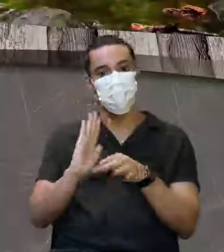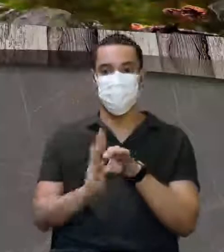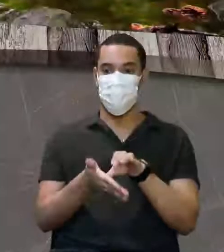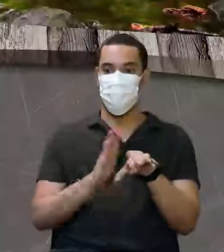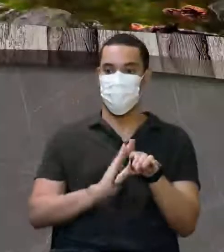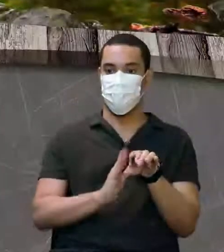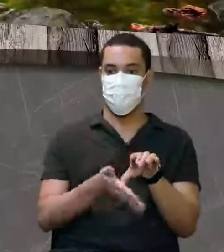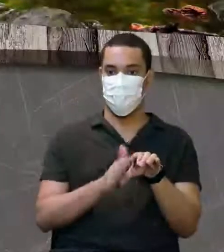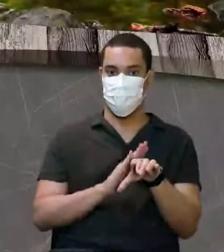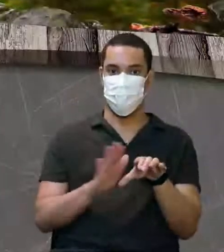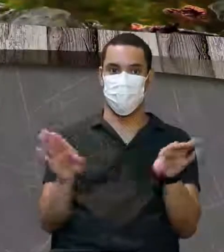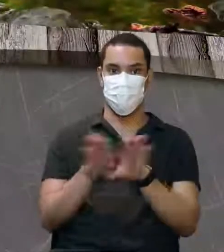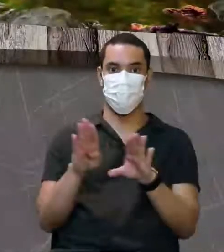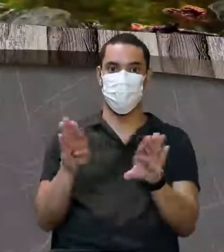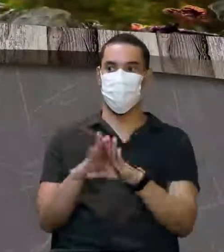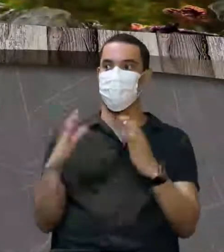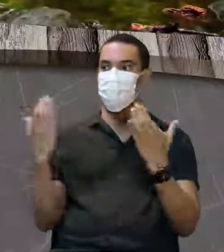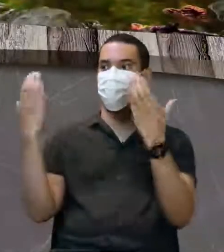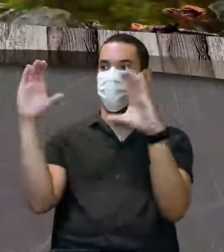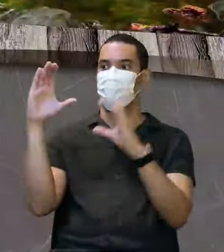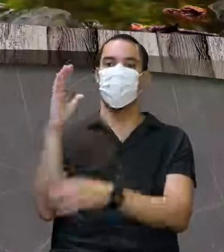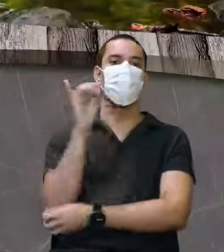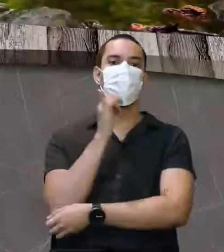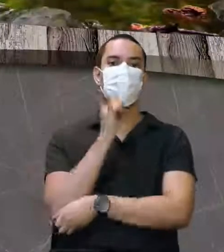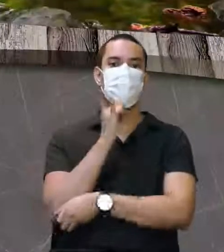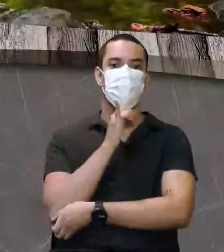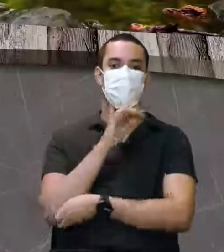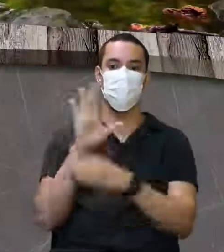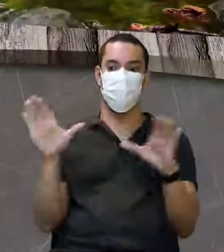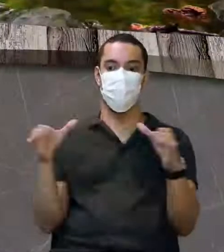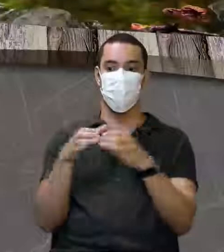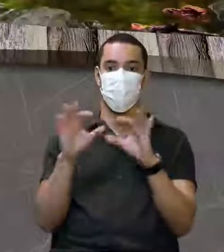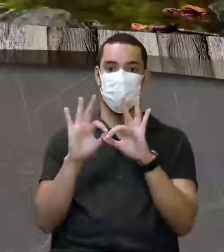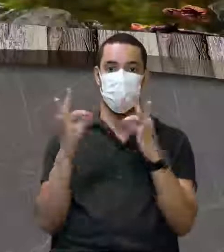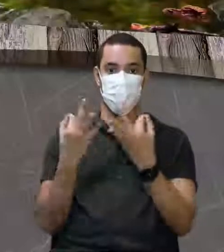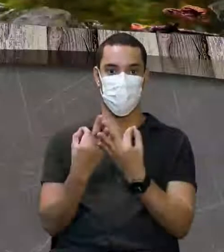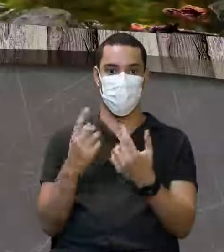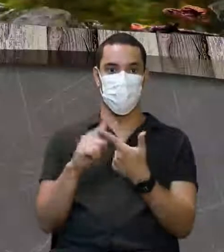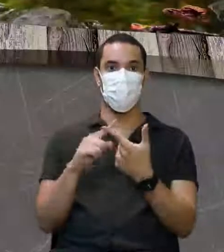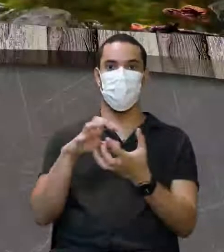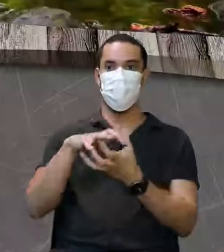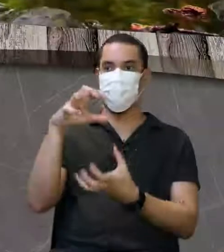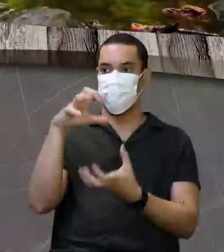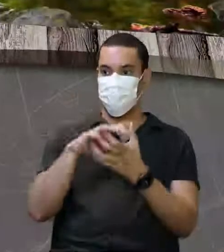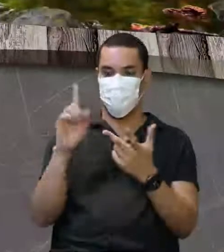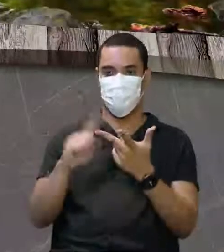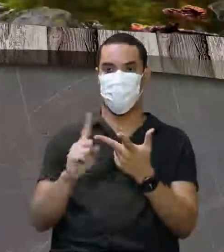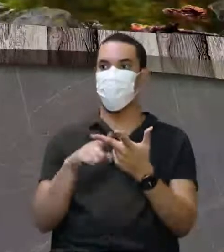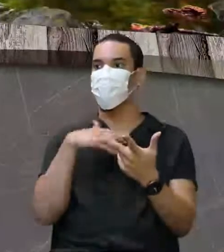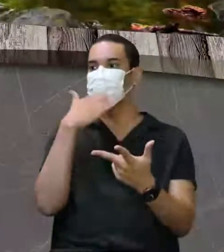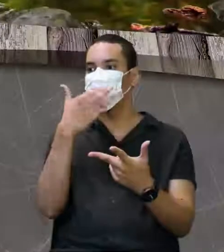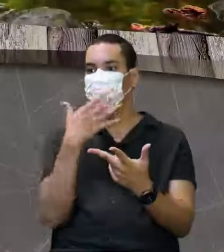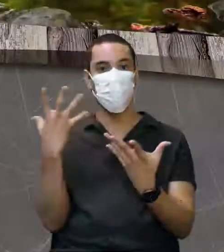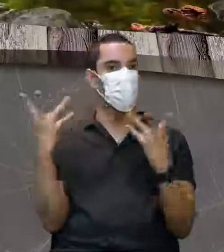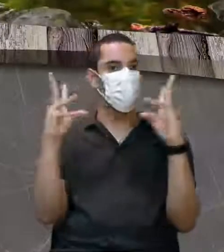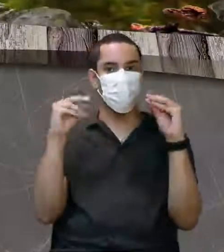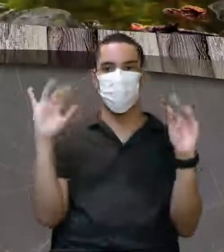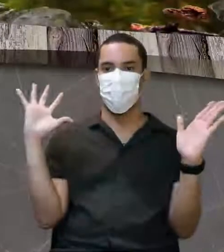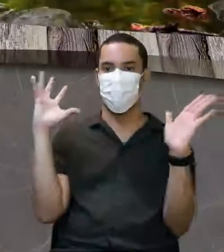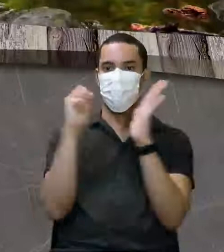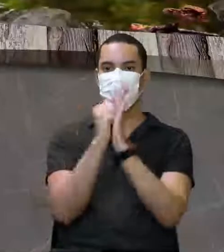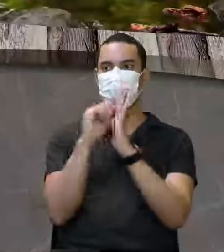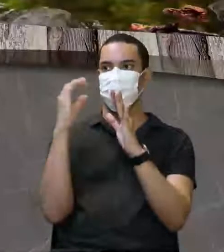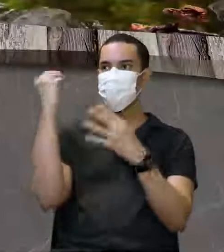colocavam os grupos familiares, as crianças, os mais velhos representavam isso. Fora também a questão de muitos